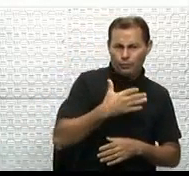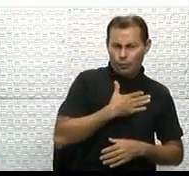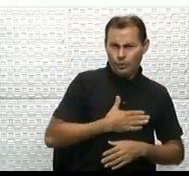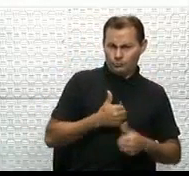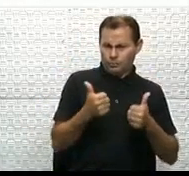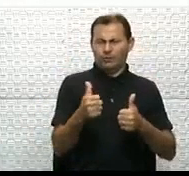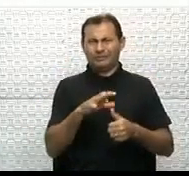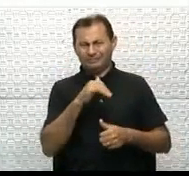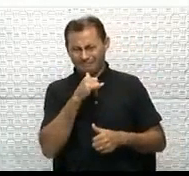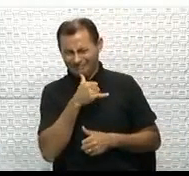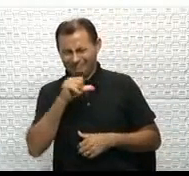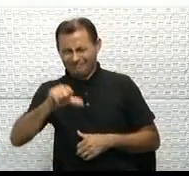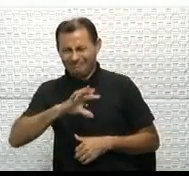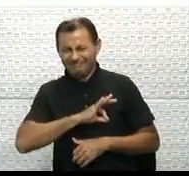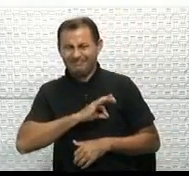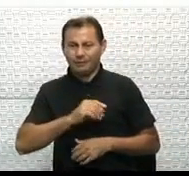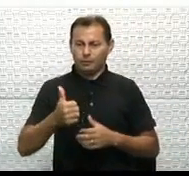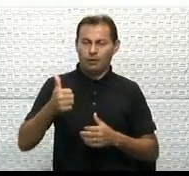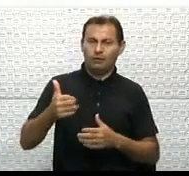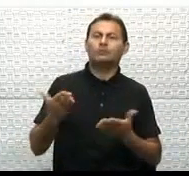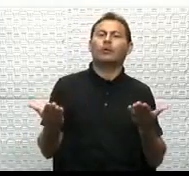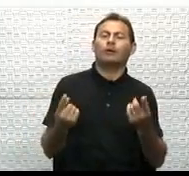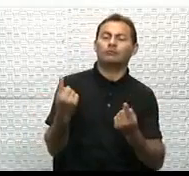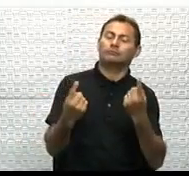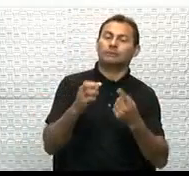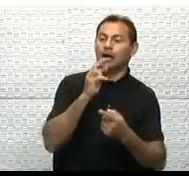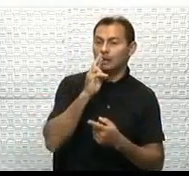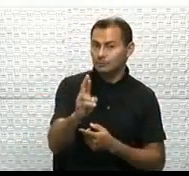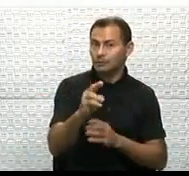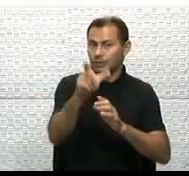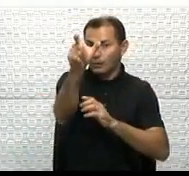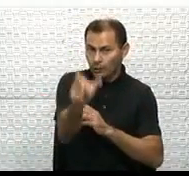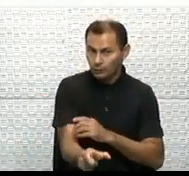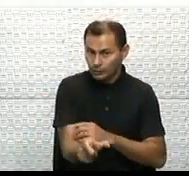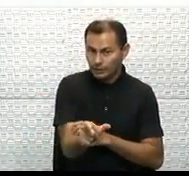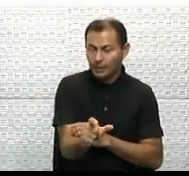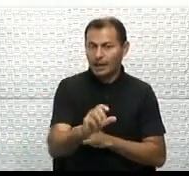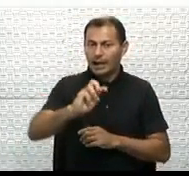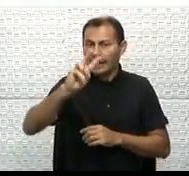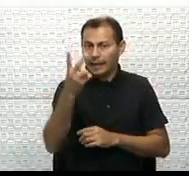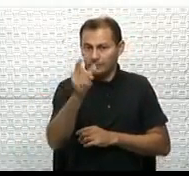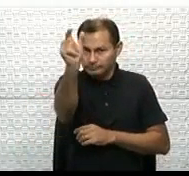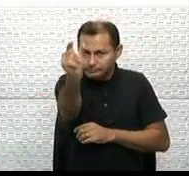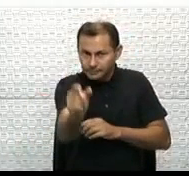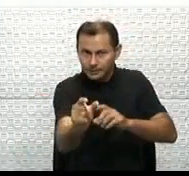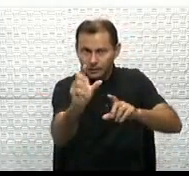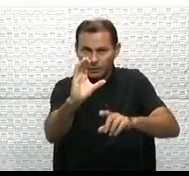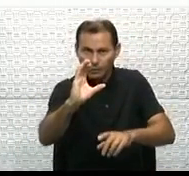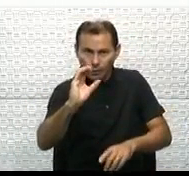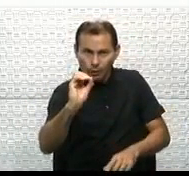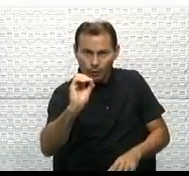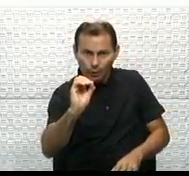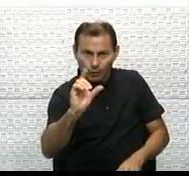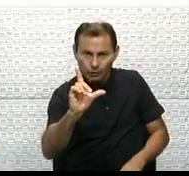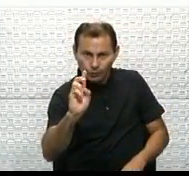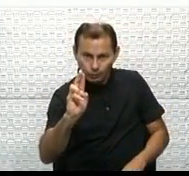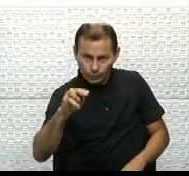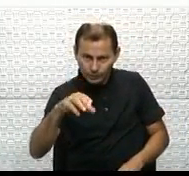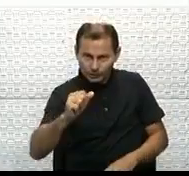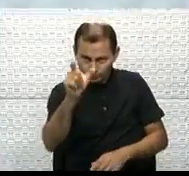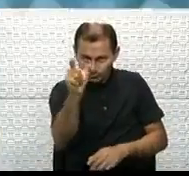Essa pergunta foi o que gerou as respostas da coluna H. Então, neste terceiro